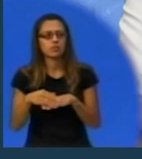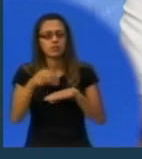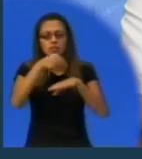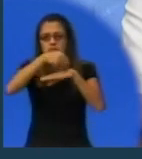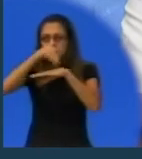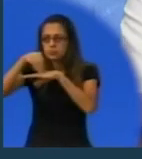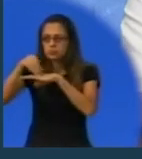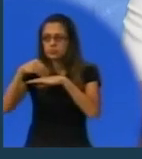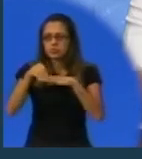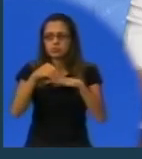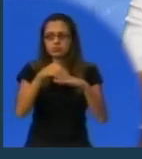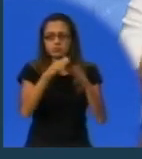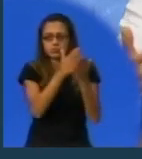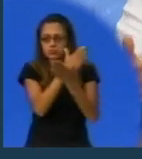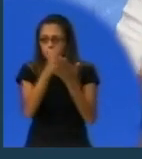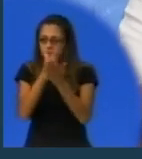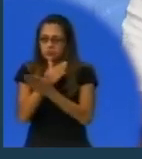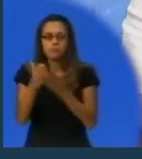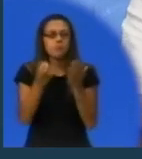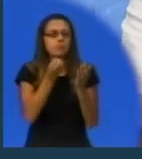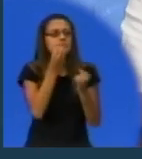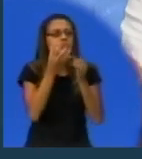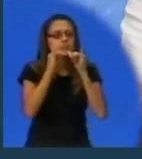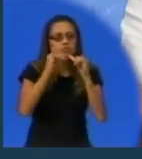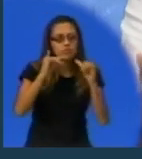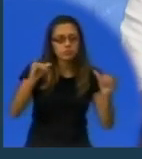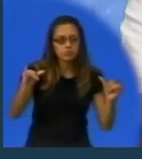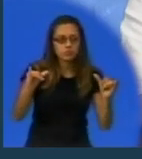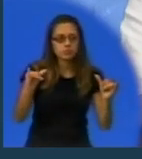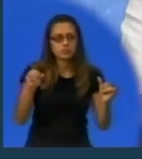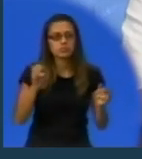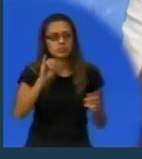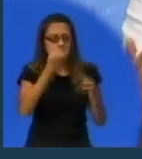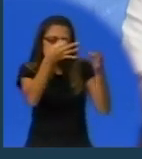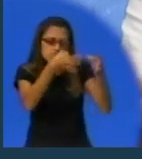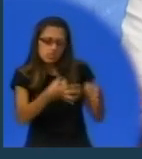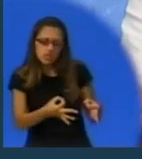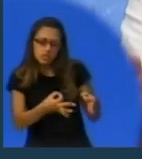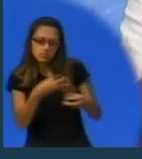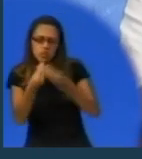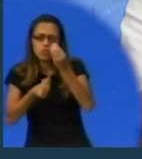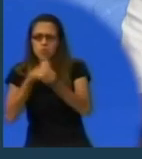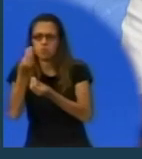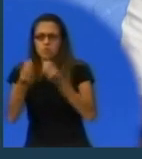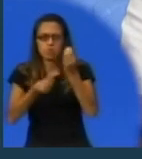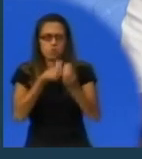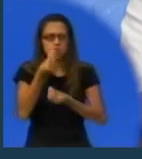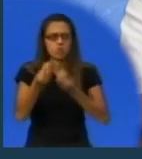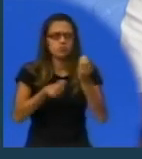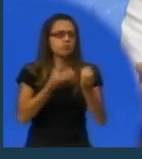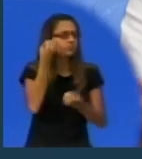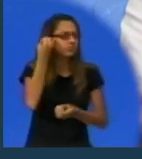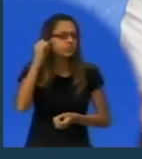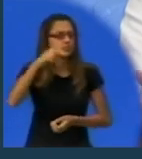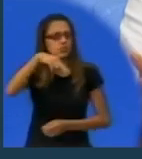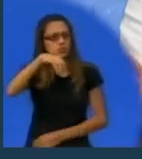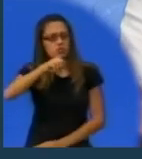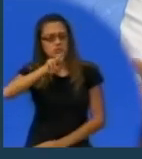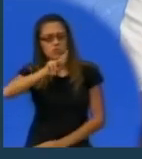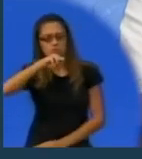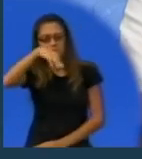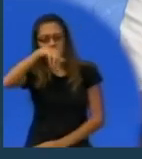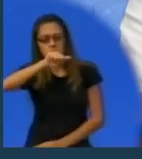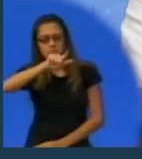dados. Então, se ela tem uma distribuição uniforme ou não uniforme, que daí nós vamos atribuir os conceitos de normalidade